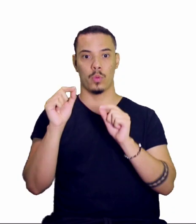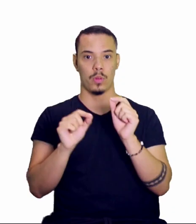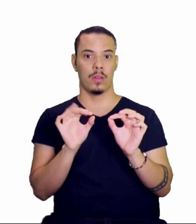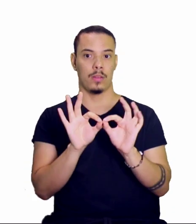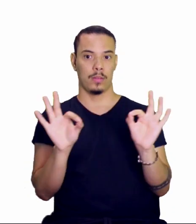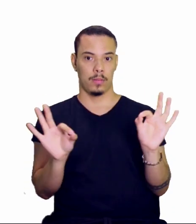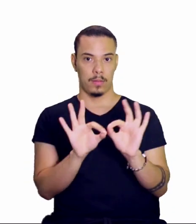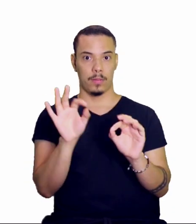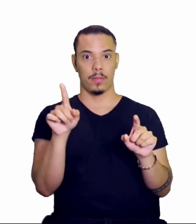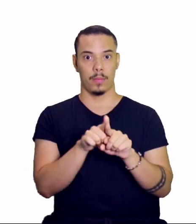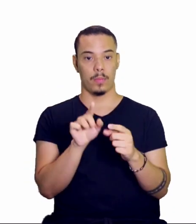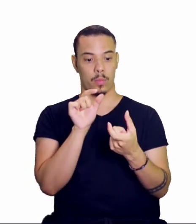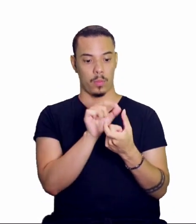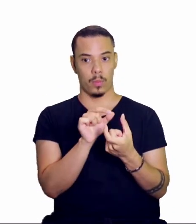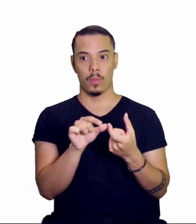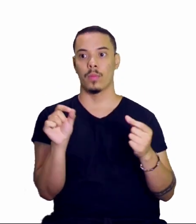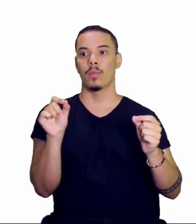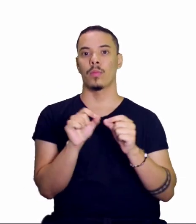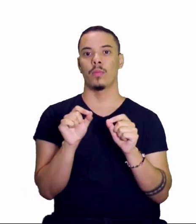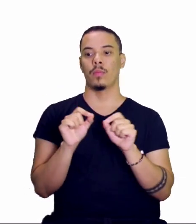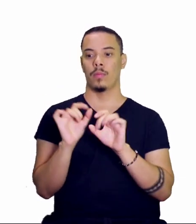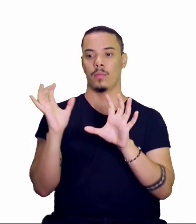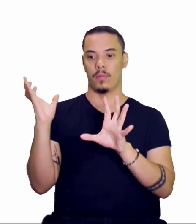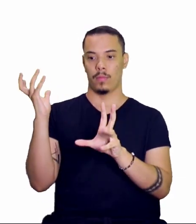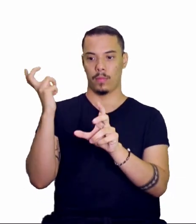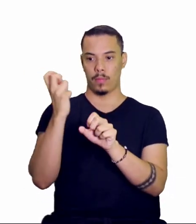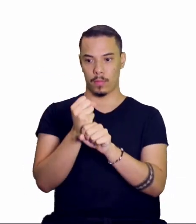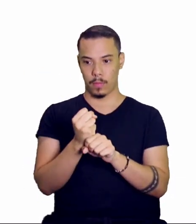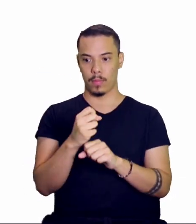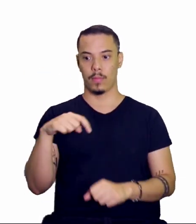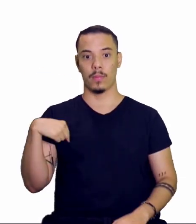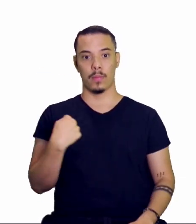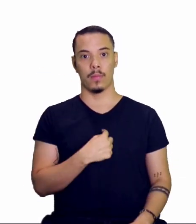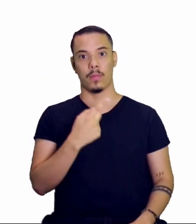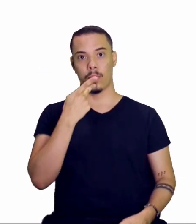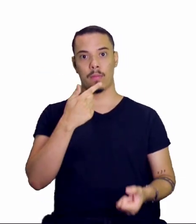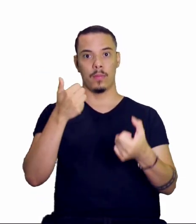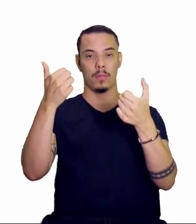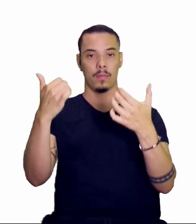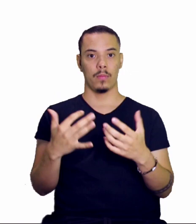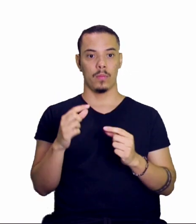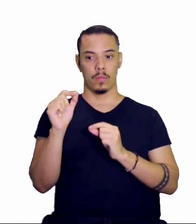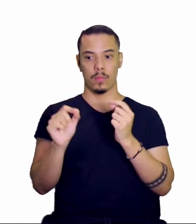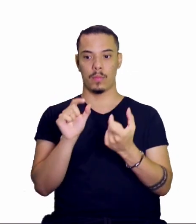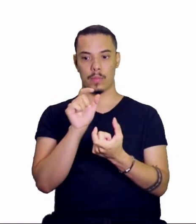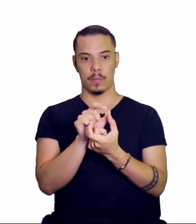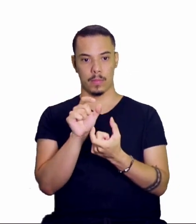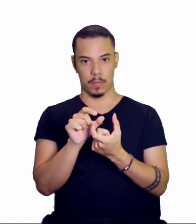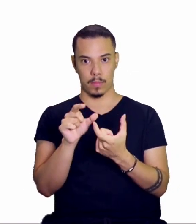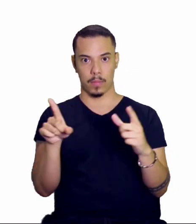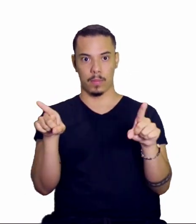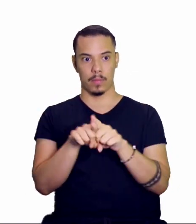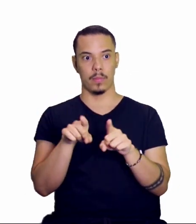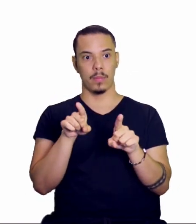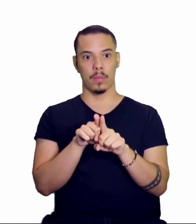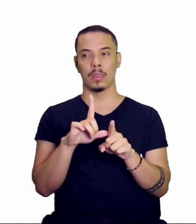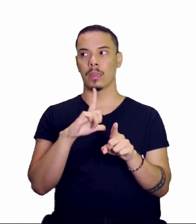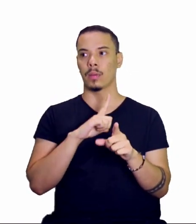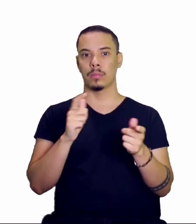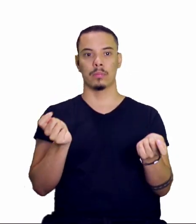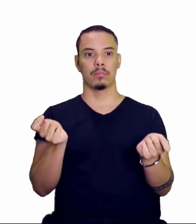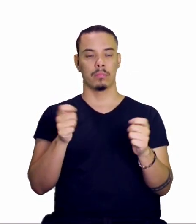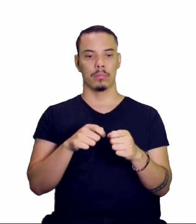unidades de medida. Vamos fazer uma pequena revisão. Nós vimos ali grandezas e unidade de medida. As grandezas elas podem